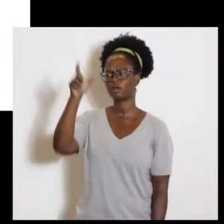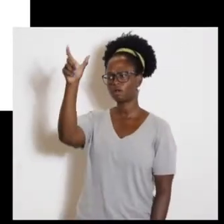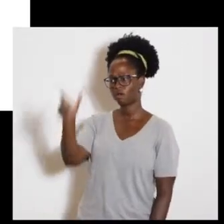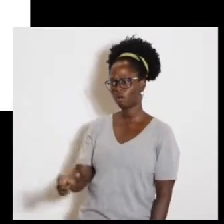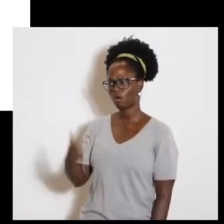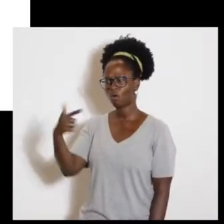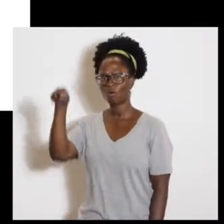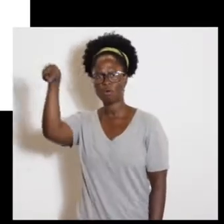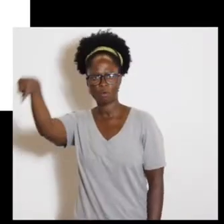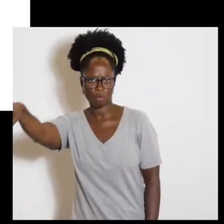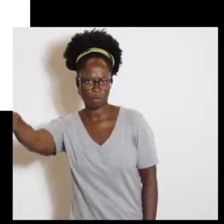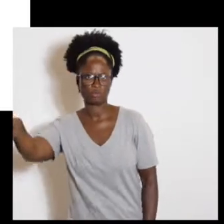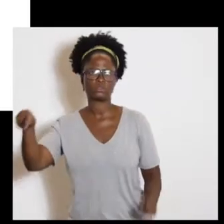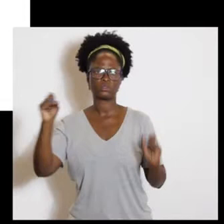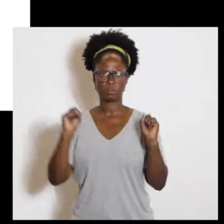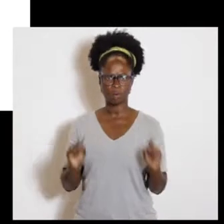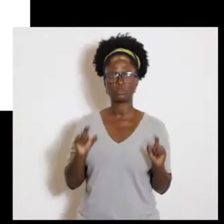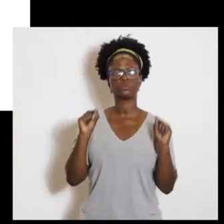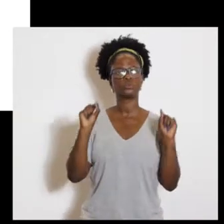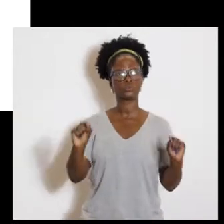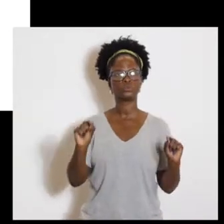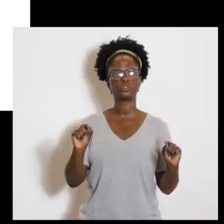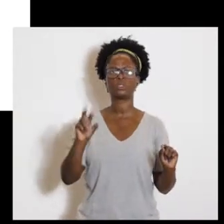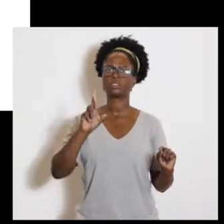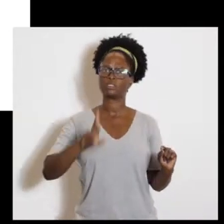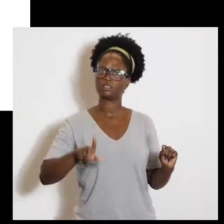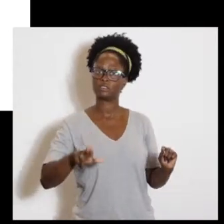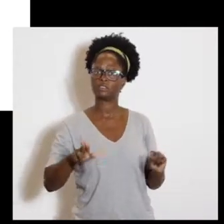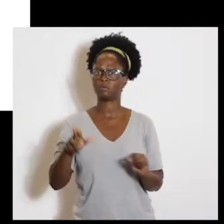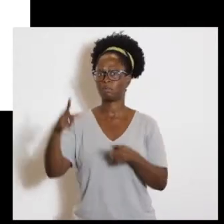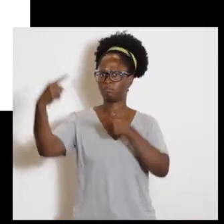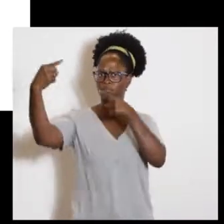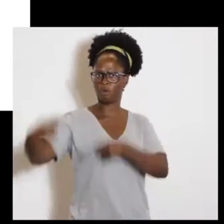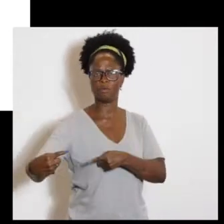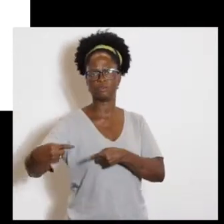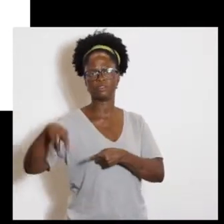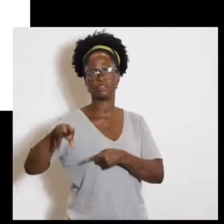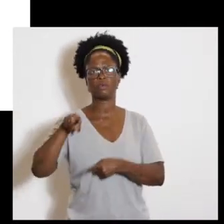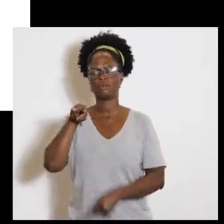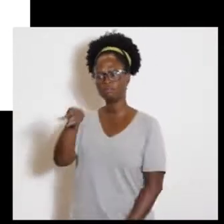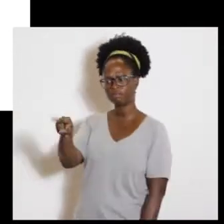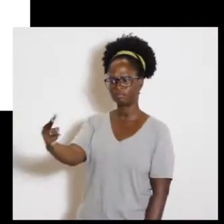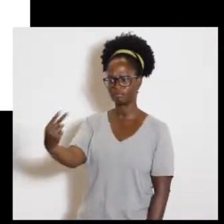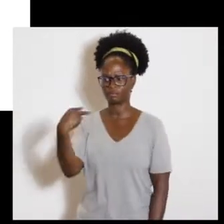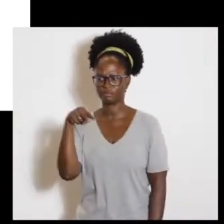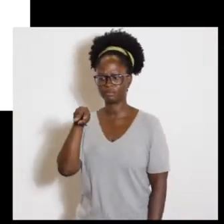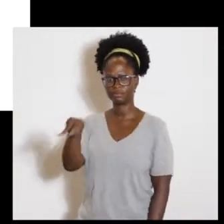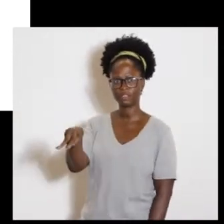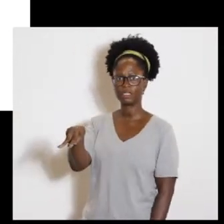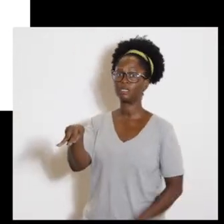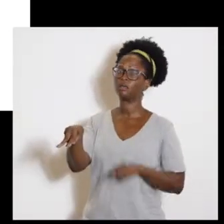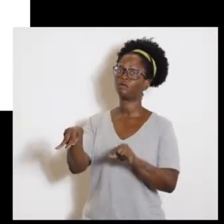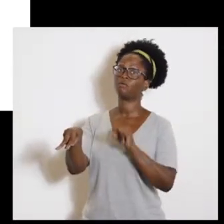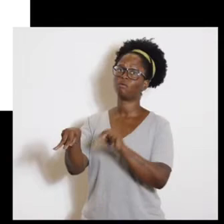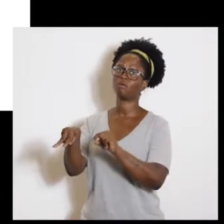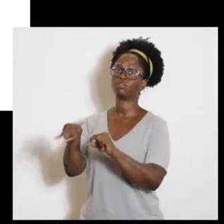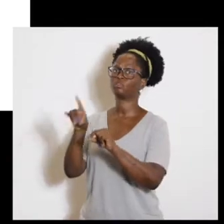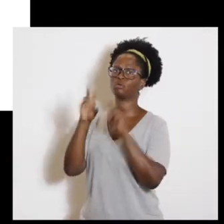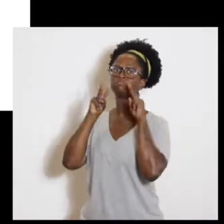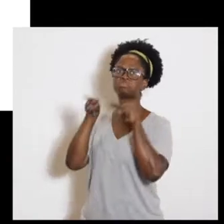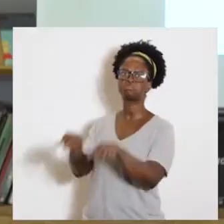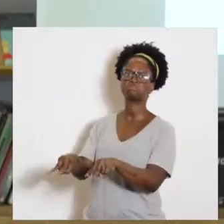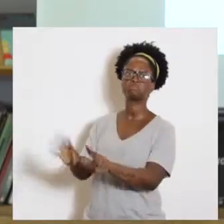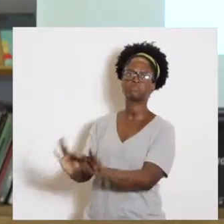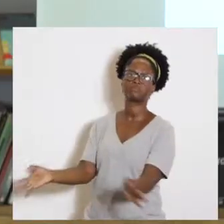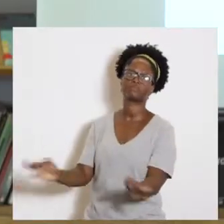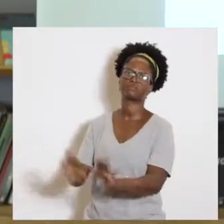pois o outro mesmo quando não se trata de um inimigo só é visto como alguém para ser visto